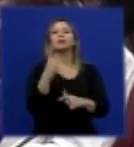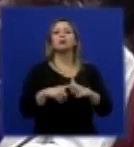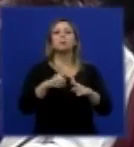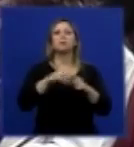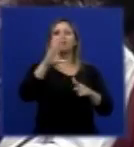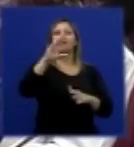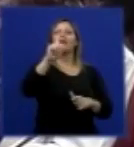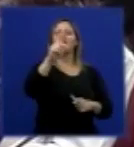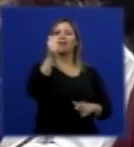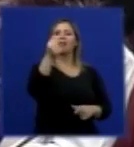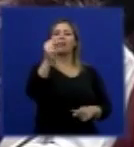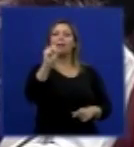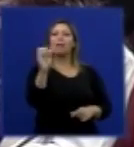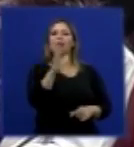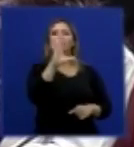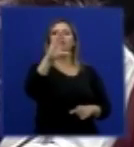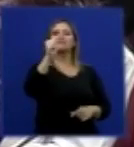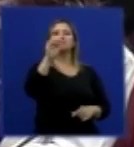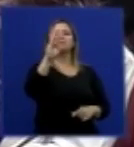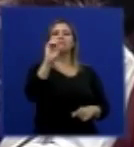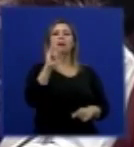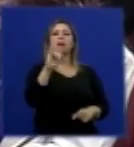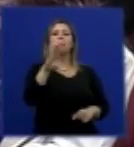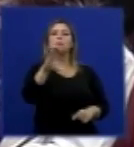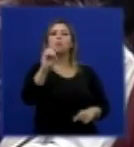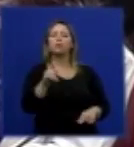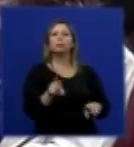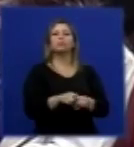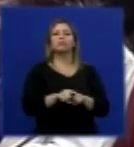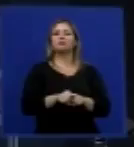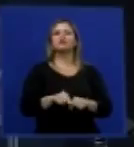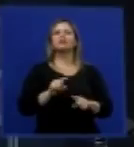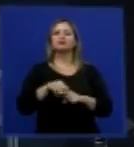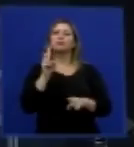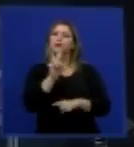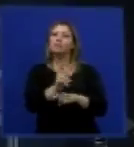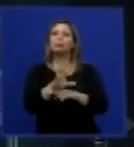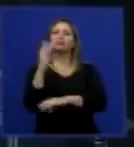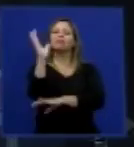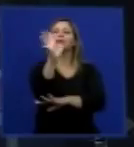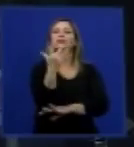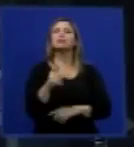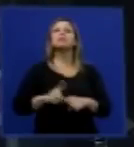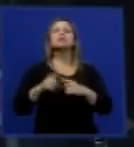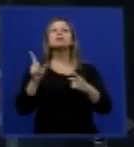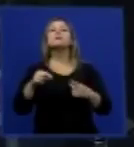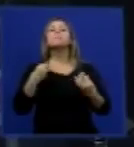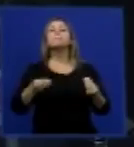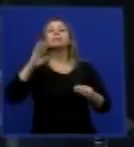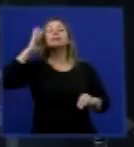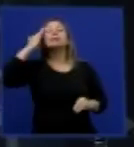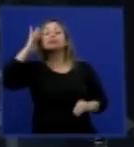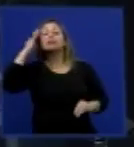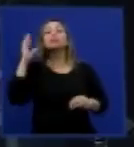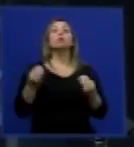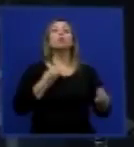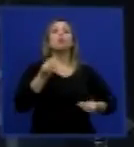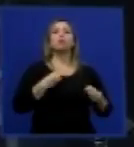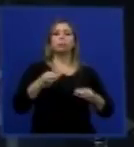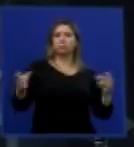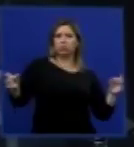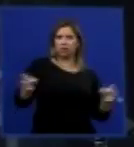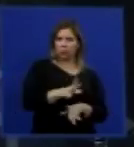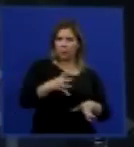humana produz um impacto ambiental O que resta a interpretar é se nós estamos dispostos ou não